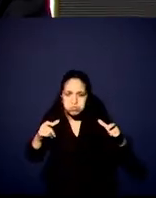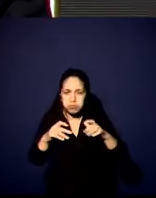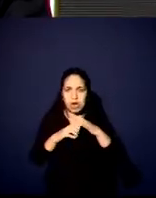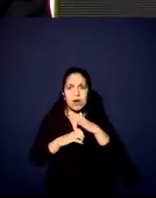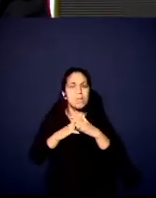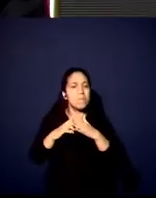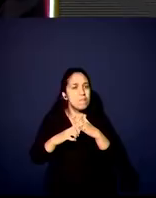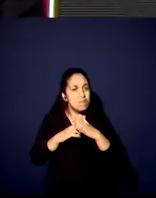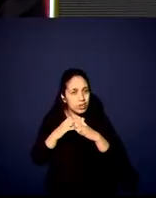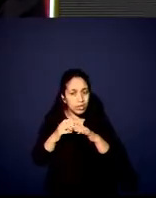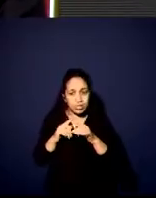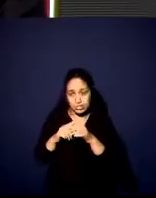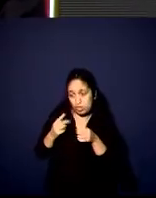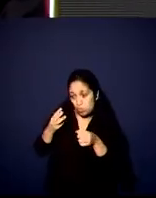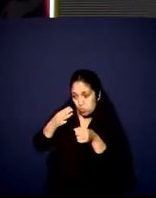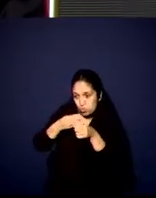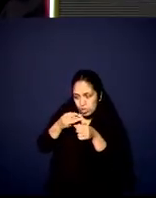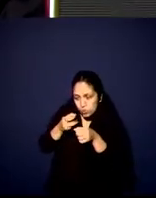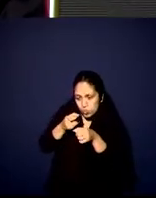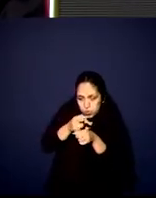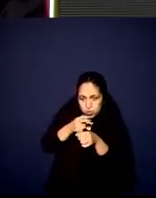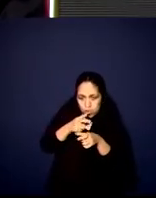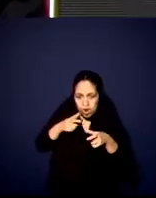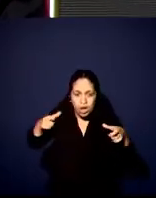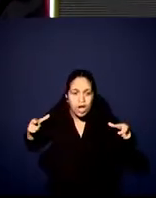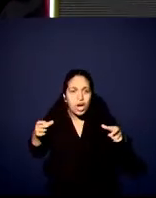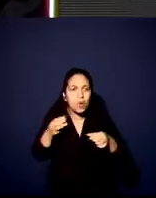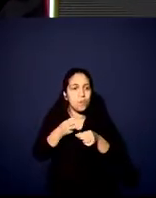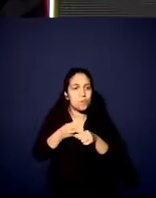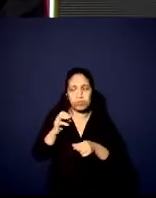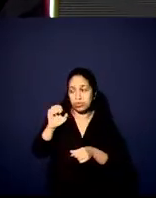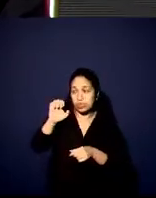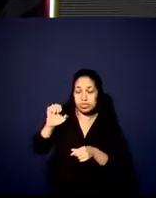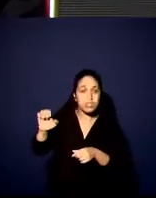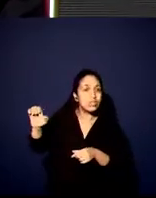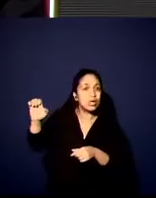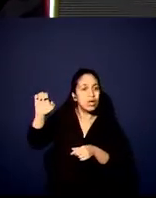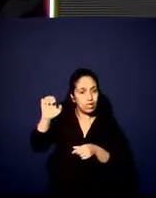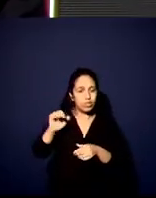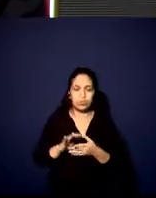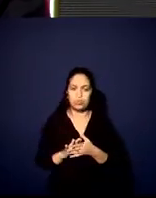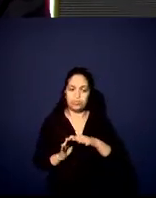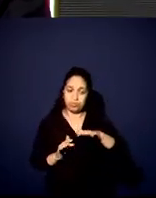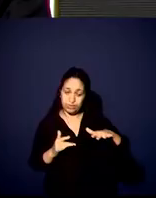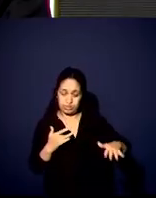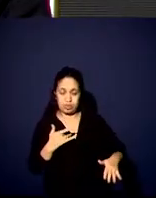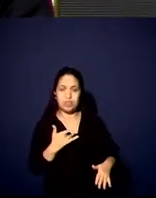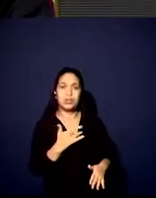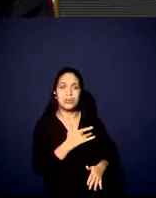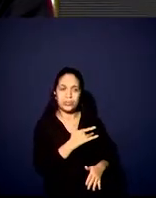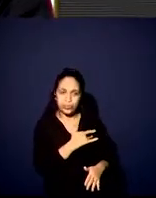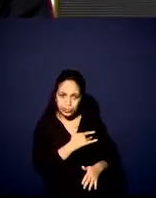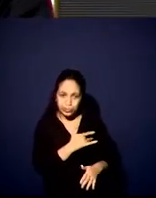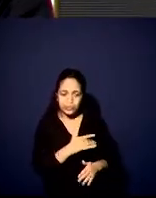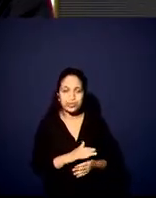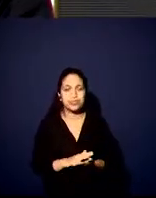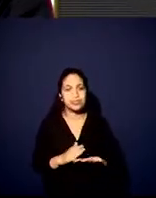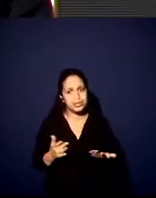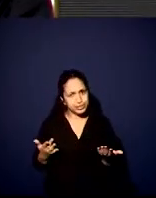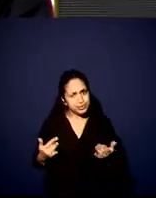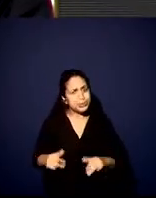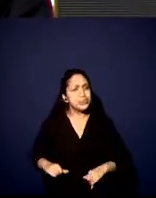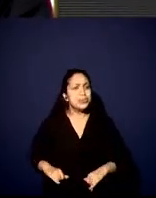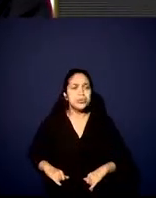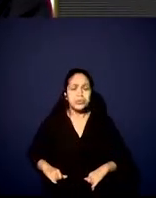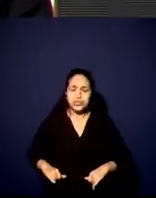ao menor município a maior municípios aos Estados a saúde né que tanto nos abalou e todas